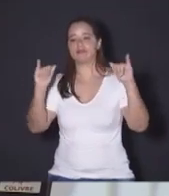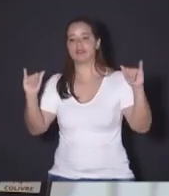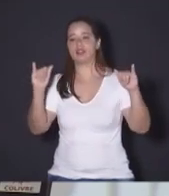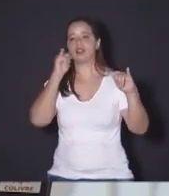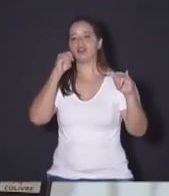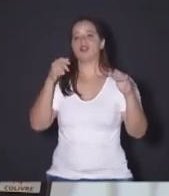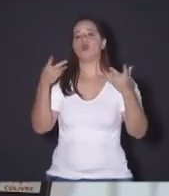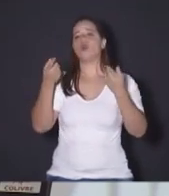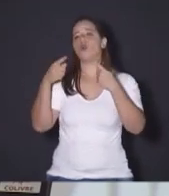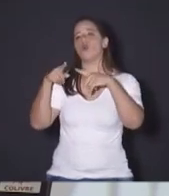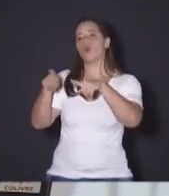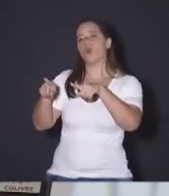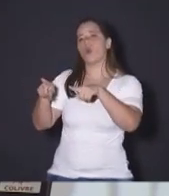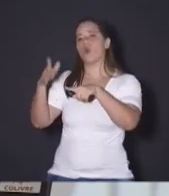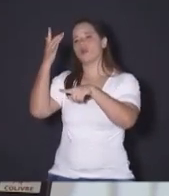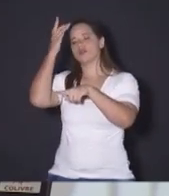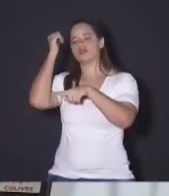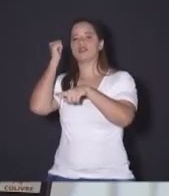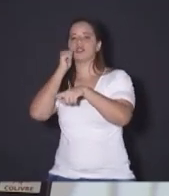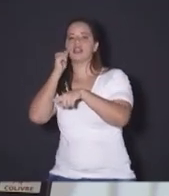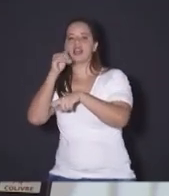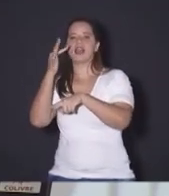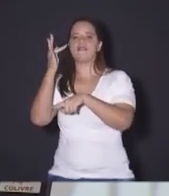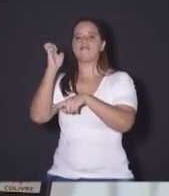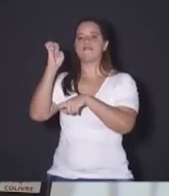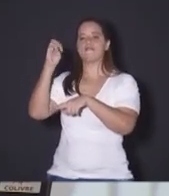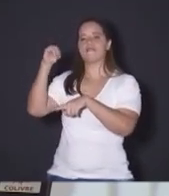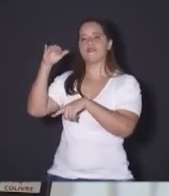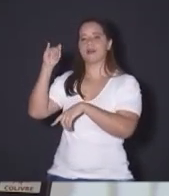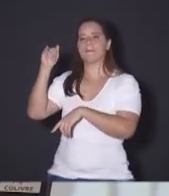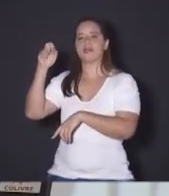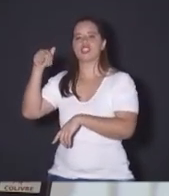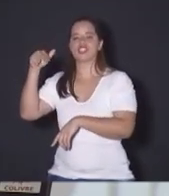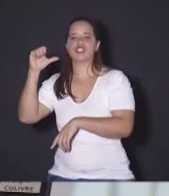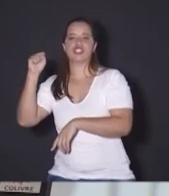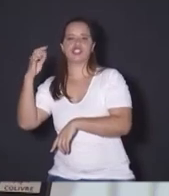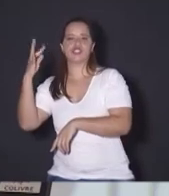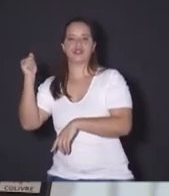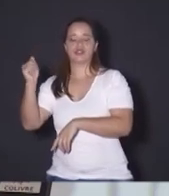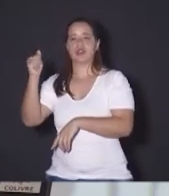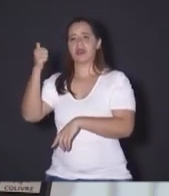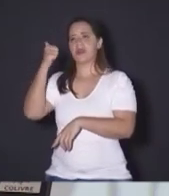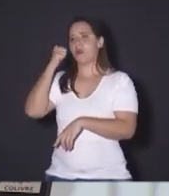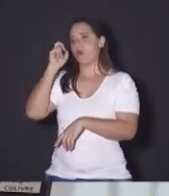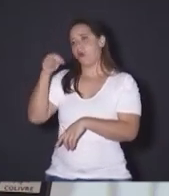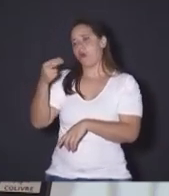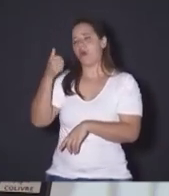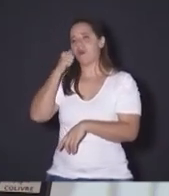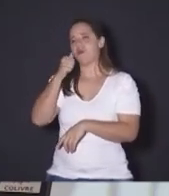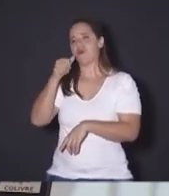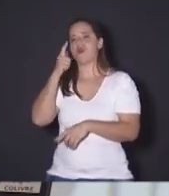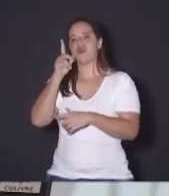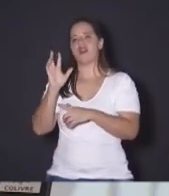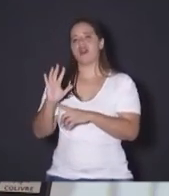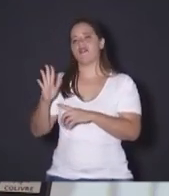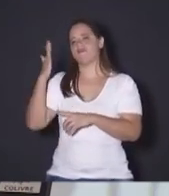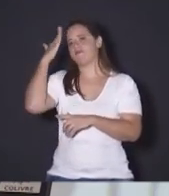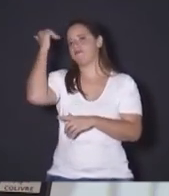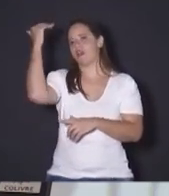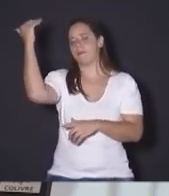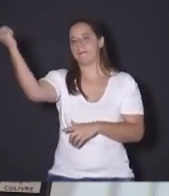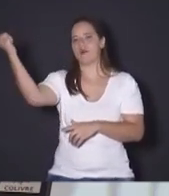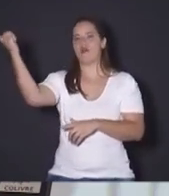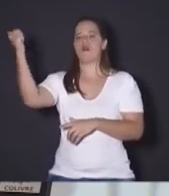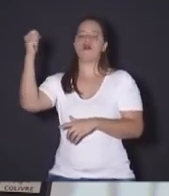contra feministas ou ataques contra mulheres que ganharam alguma algum tipo de notoriedade é